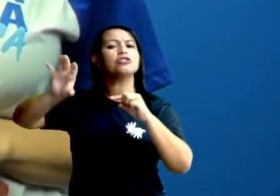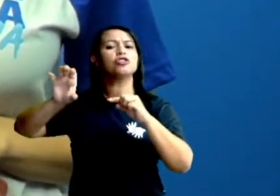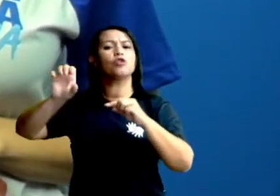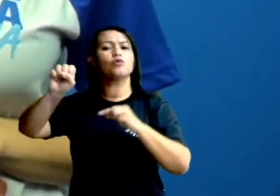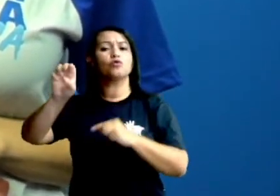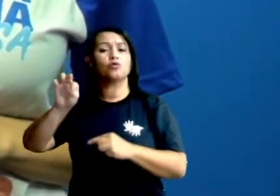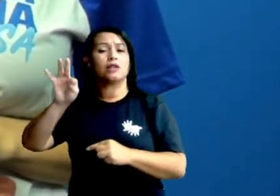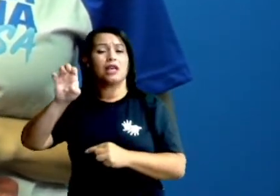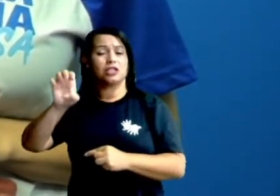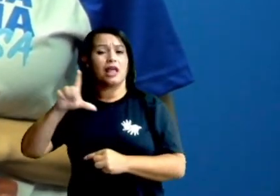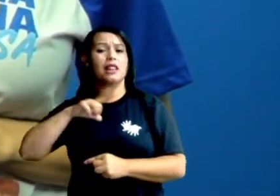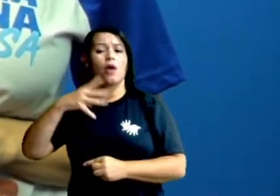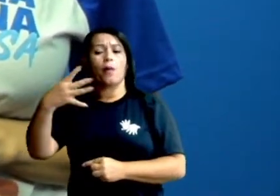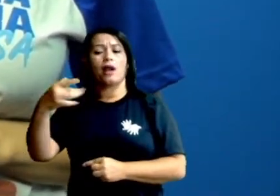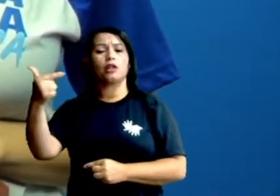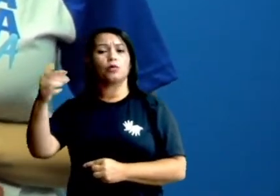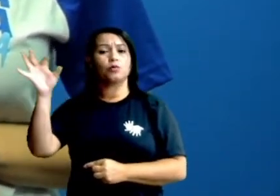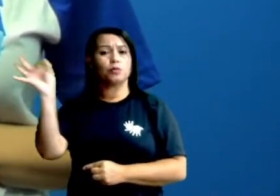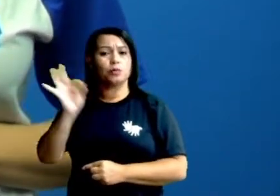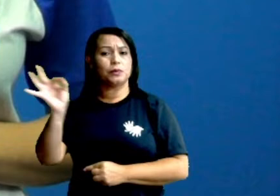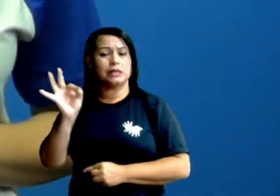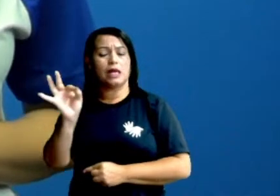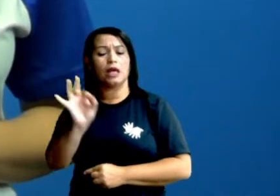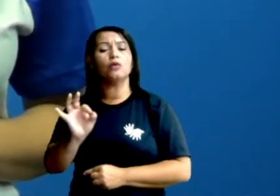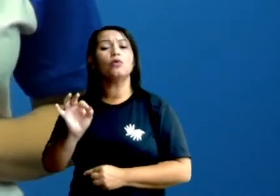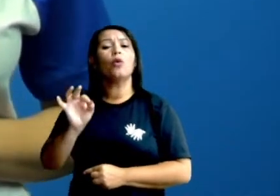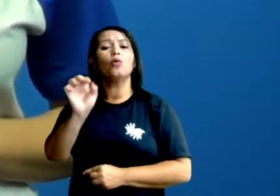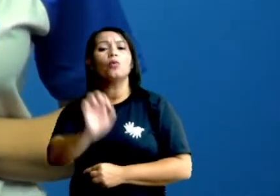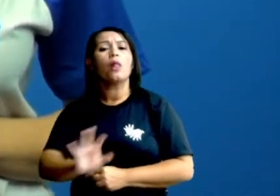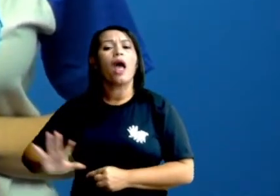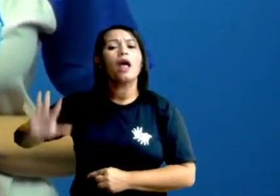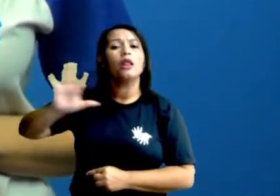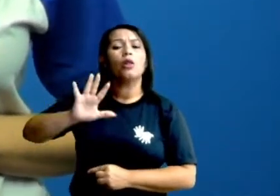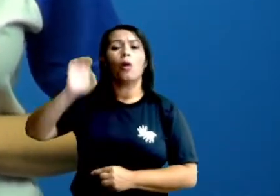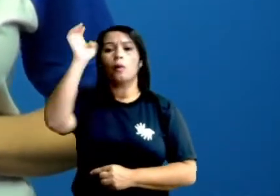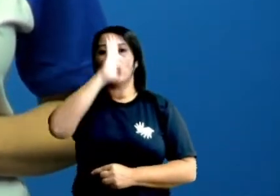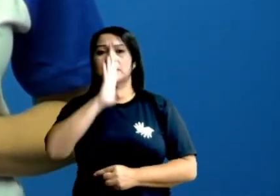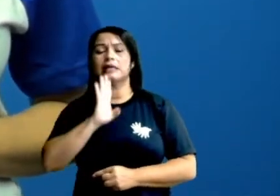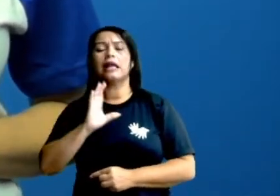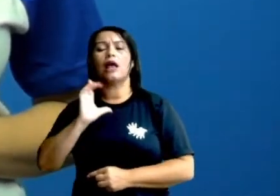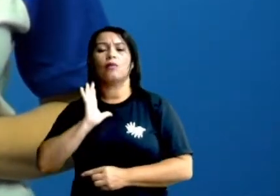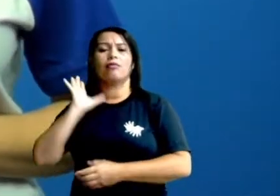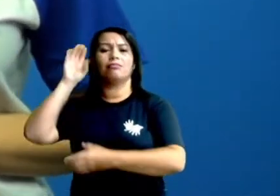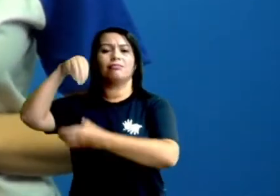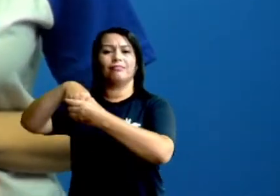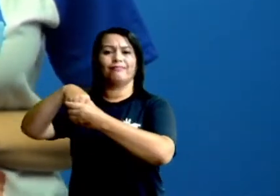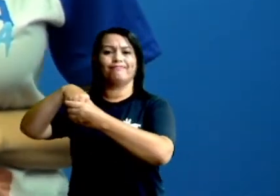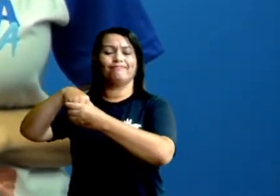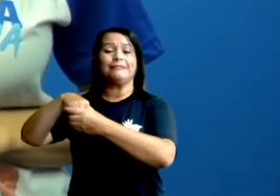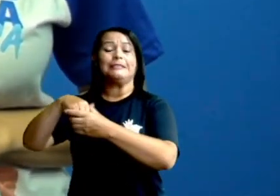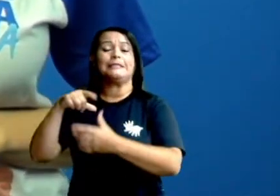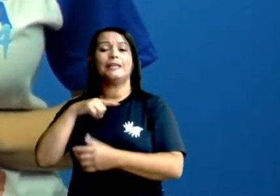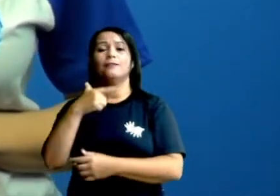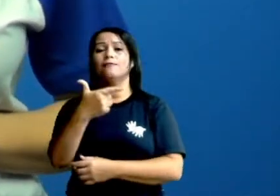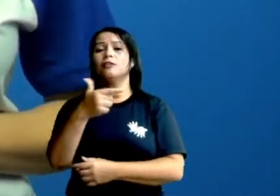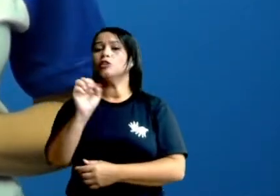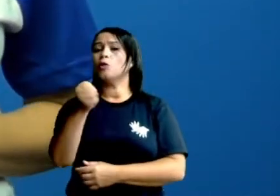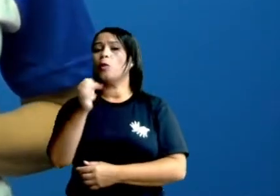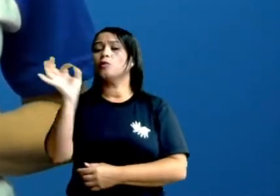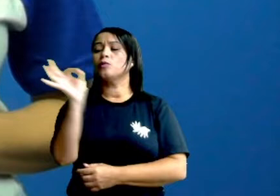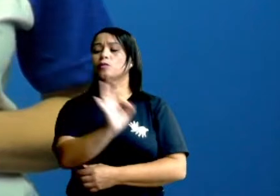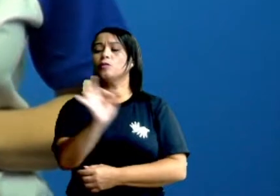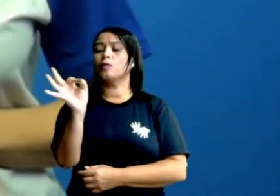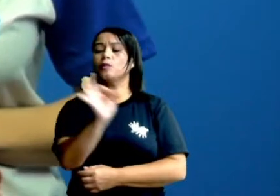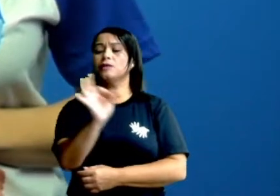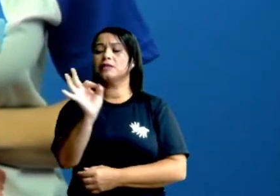dizer que 42% do território brasileiro é na região Sudeste. 28% é essa